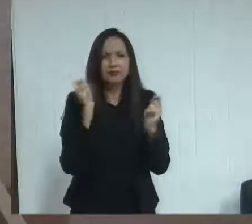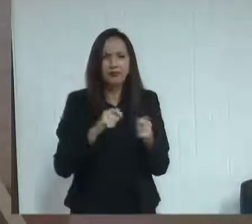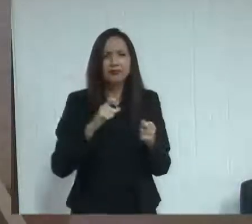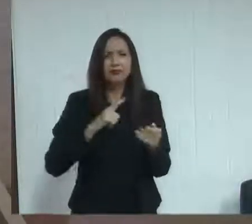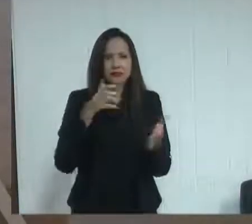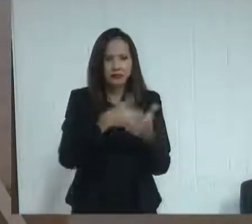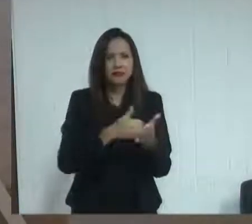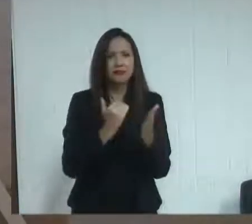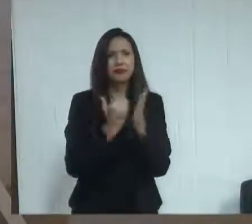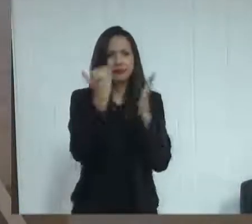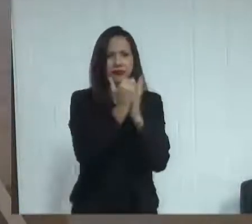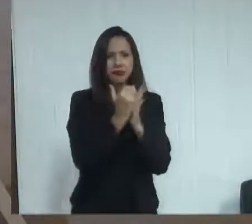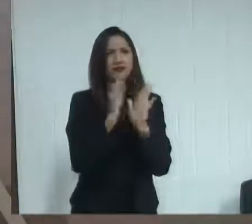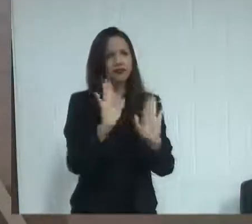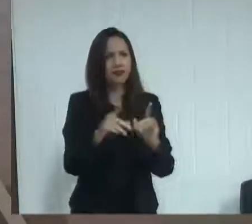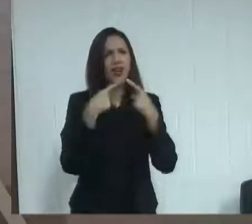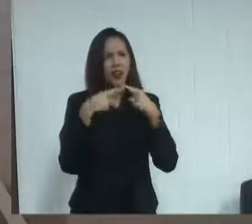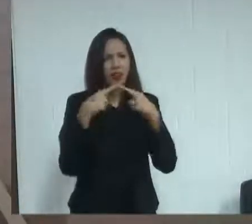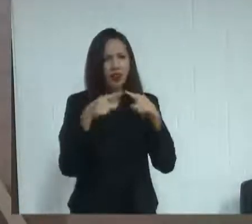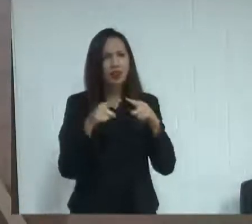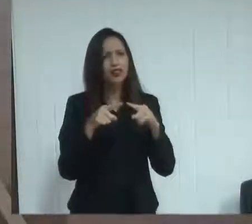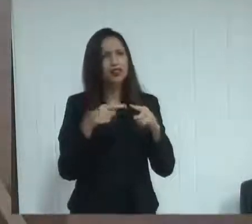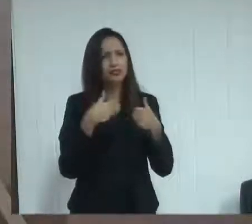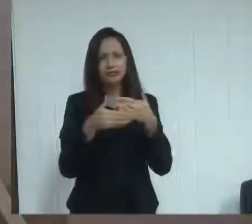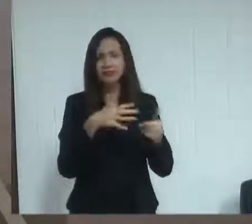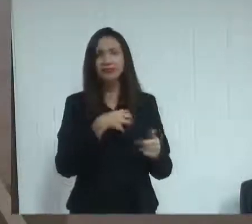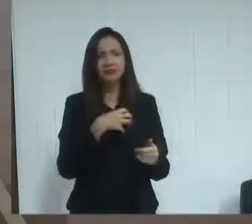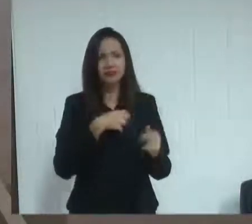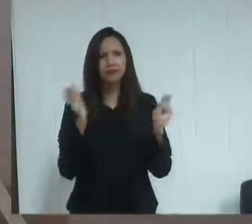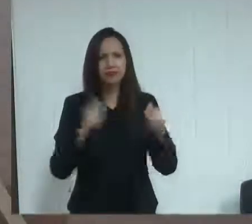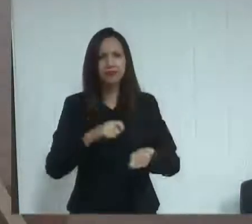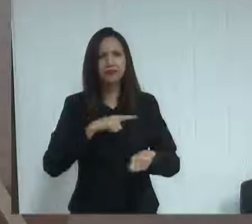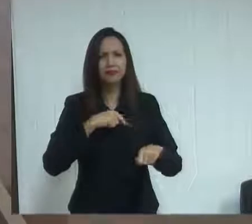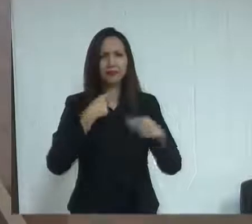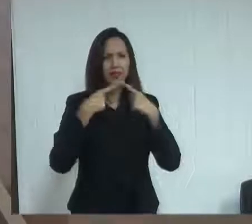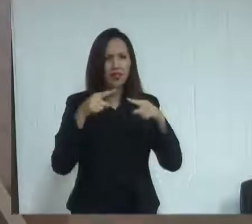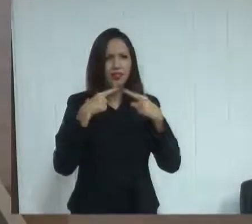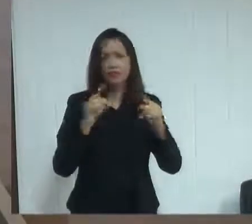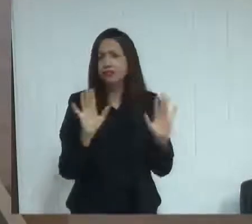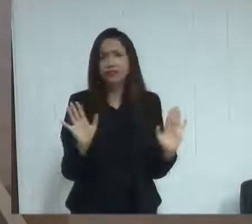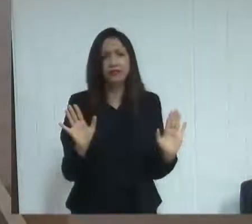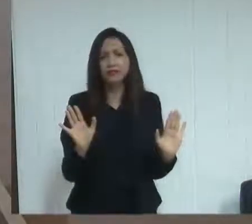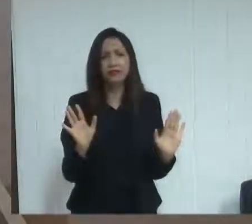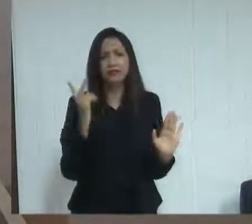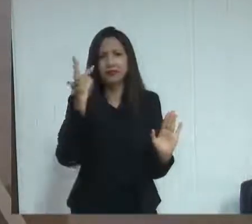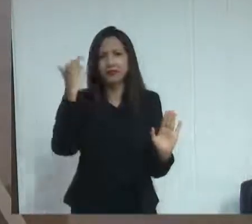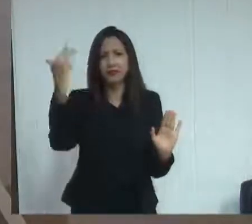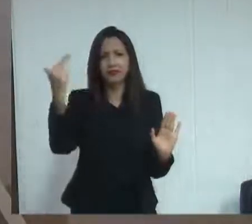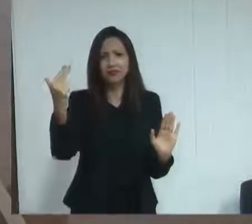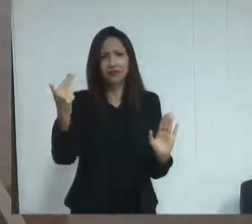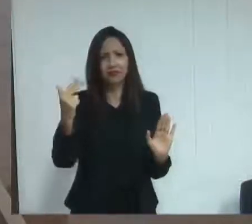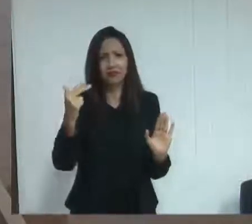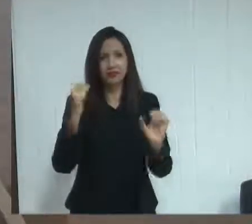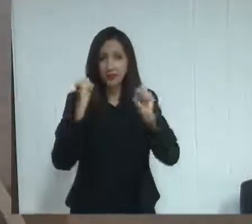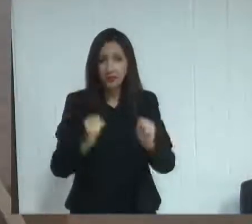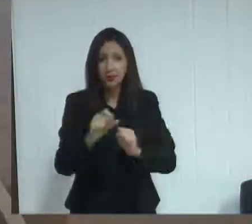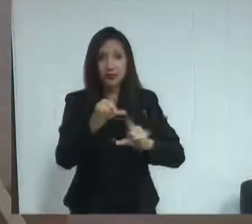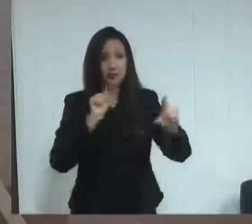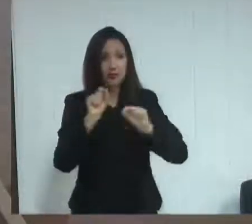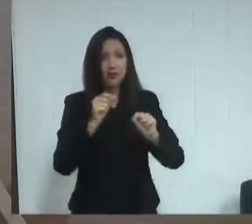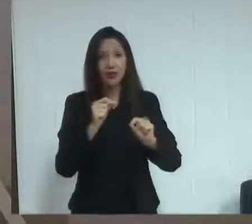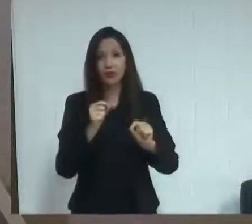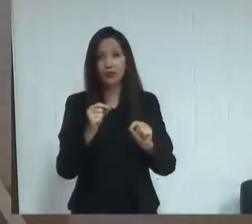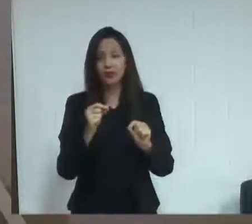mais. Certamente iriam ter críticas. De qualquer jeito iriam ter críticas, porque é natural. Na democracia, você não vai ver a